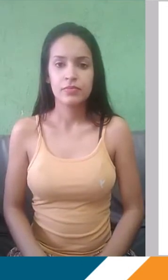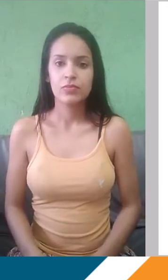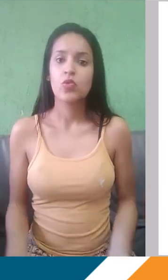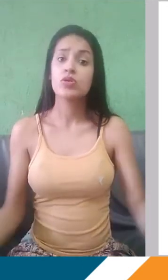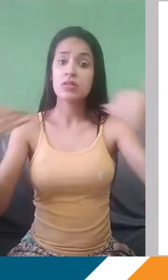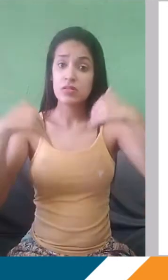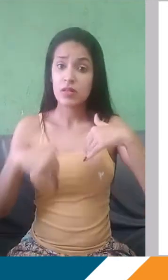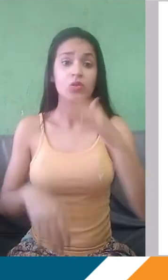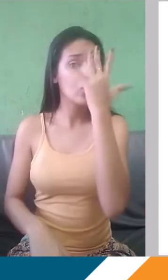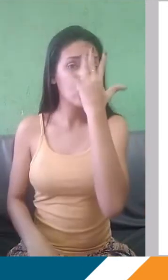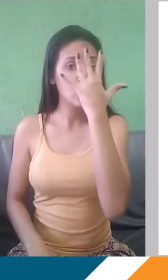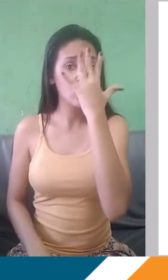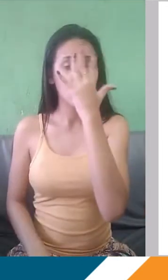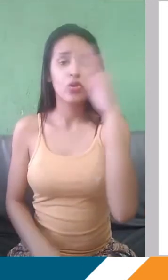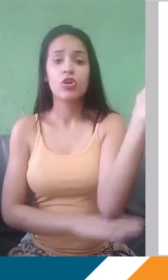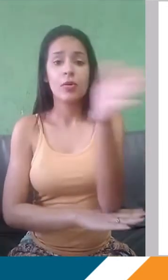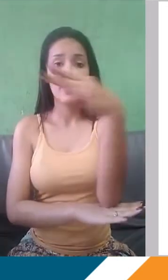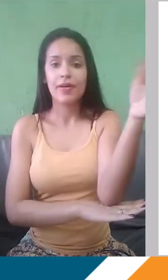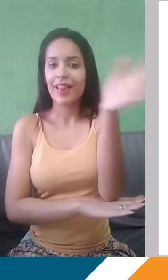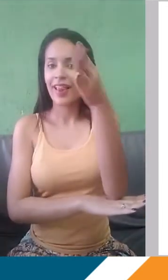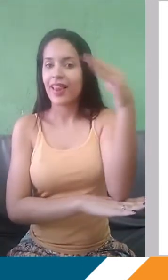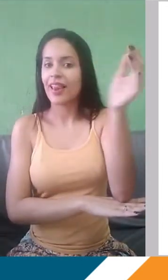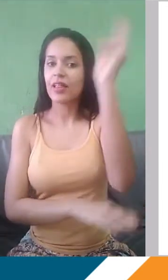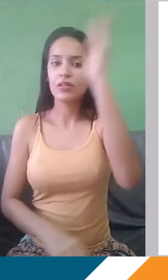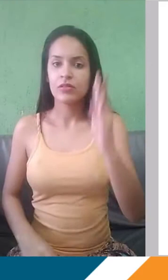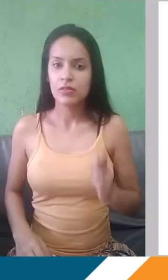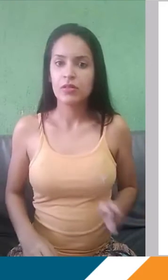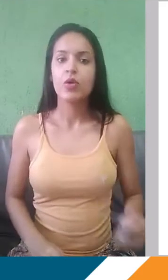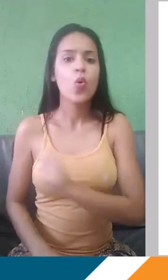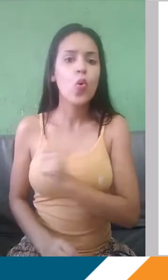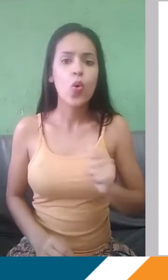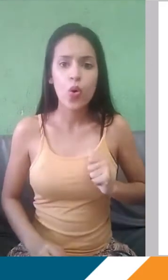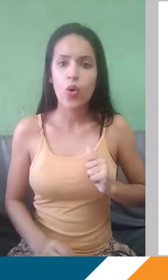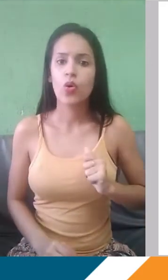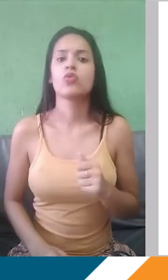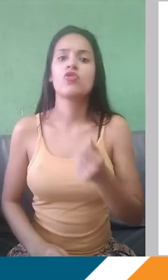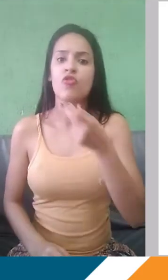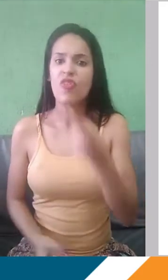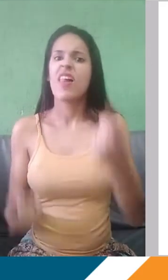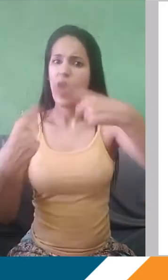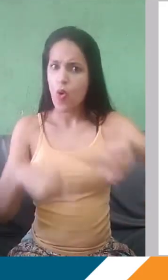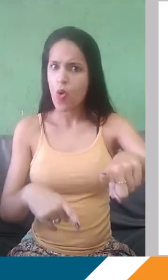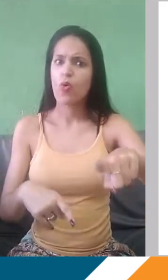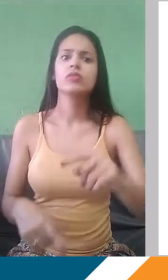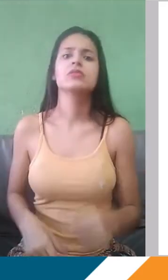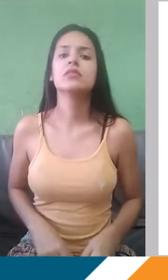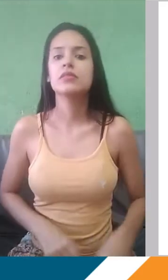da bandeira nacional. O eu lírico denuncia a violência instaurada pelo regime militar na década